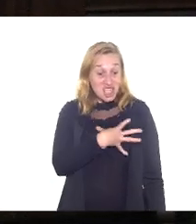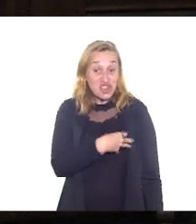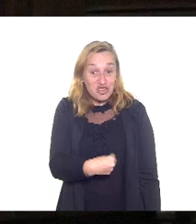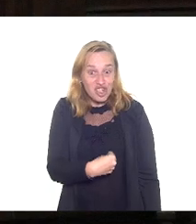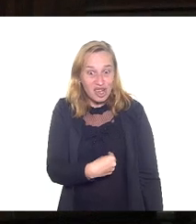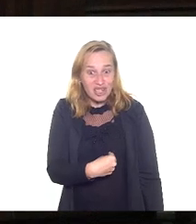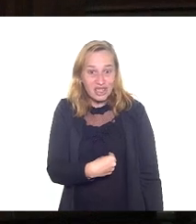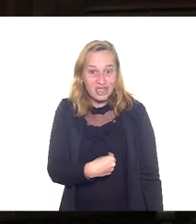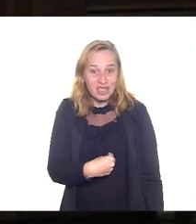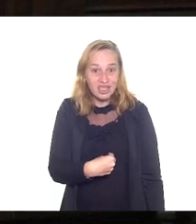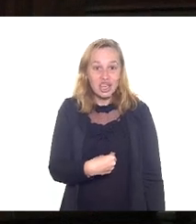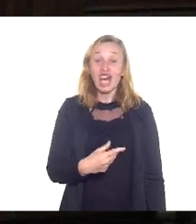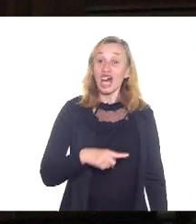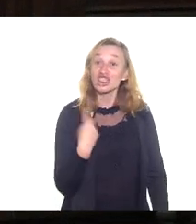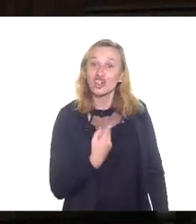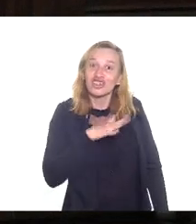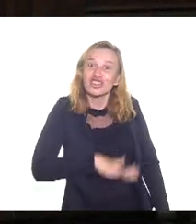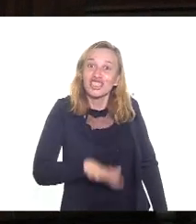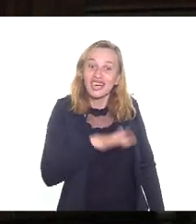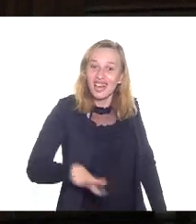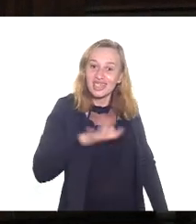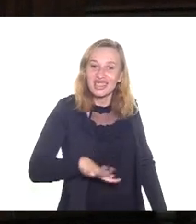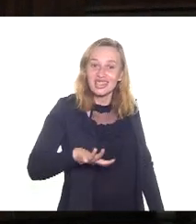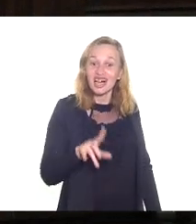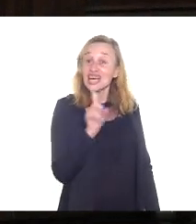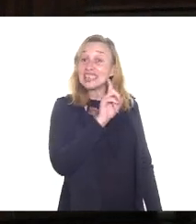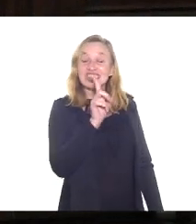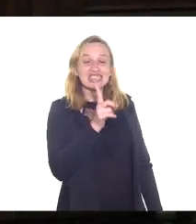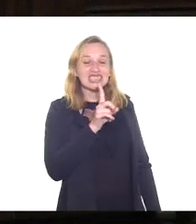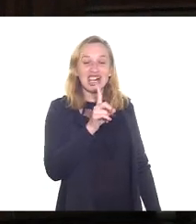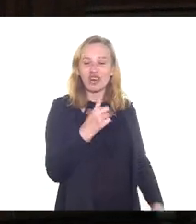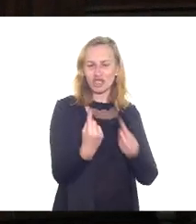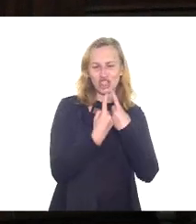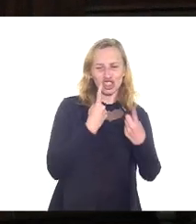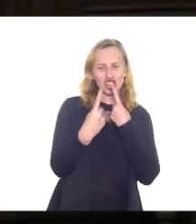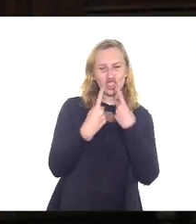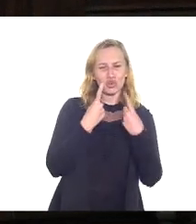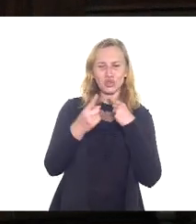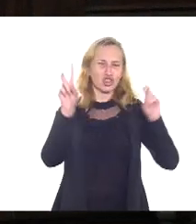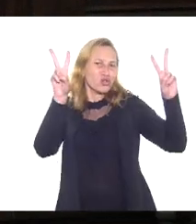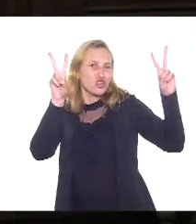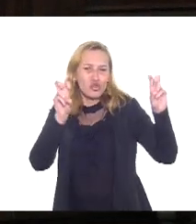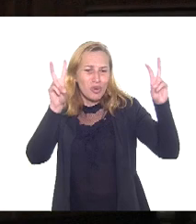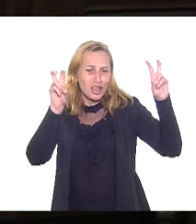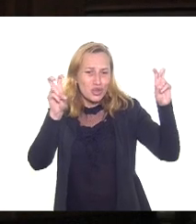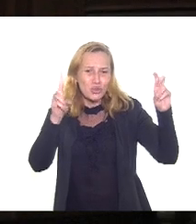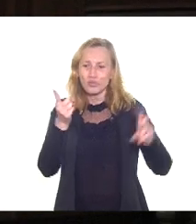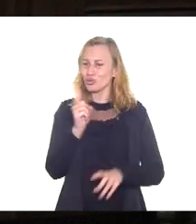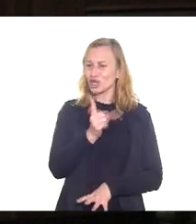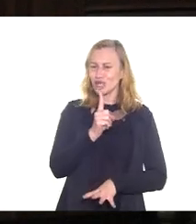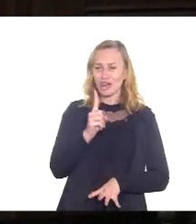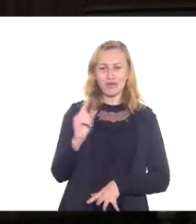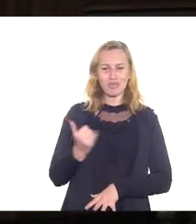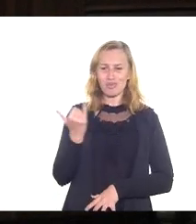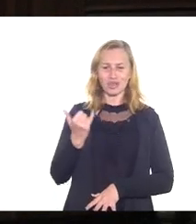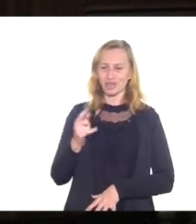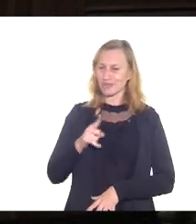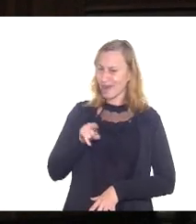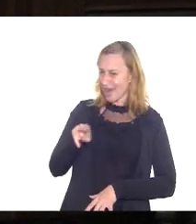filhas, que as nossas crianças não entrem em debates de um assunto que não são pertinentes a